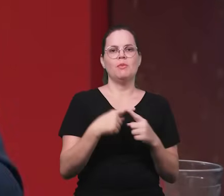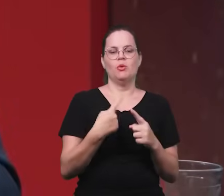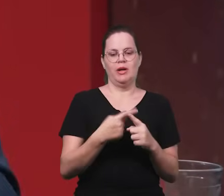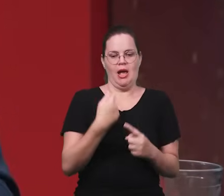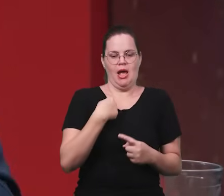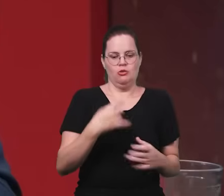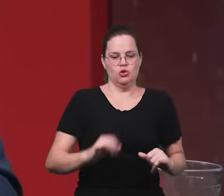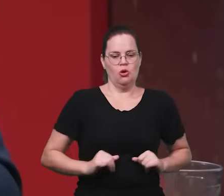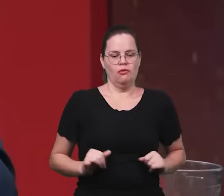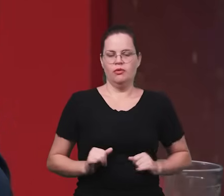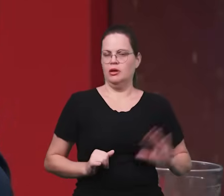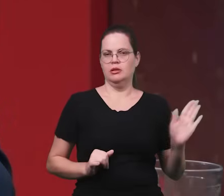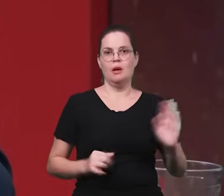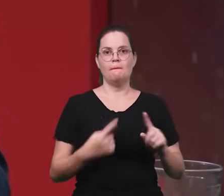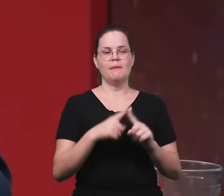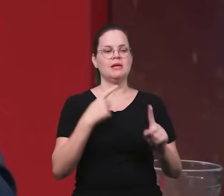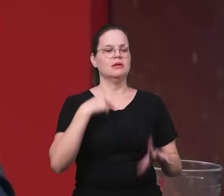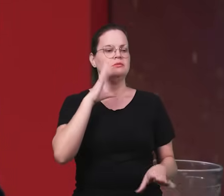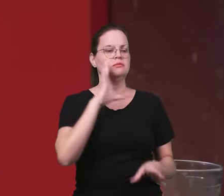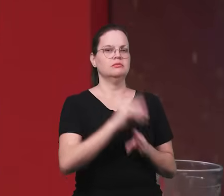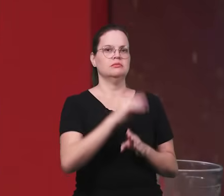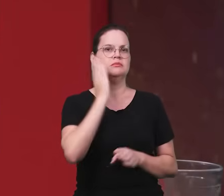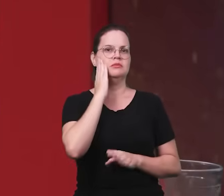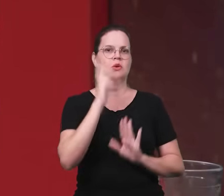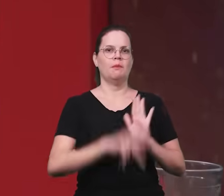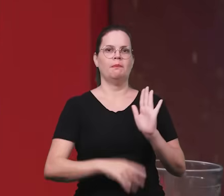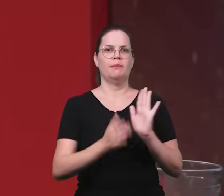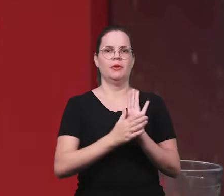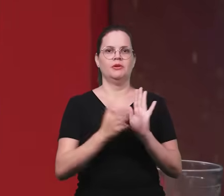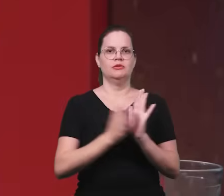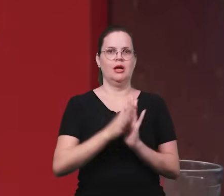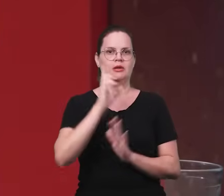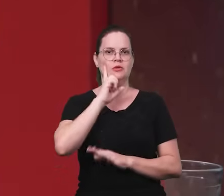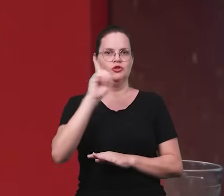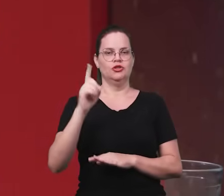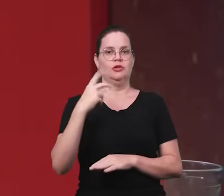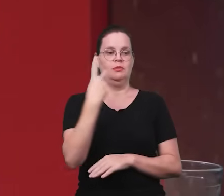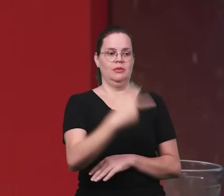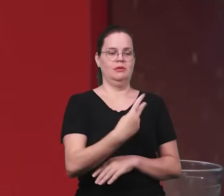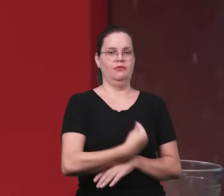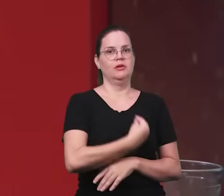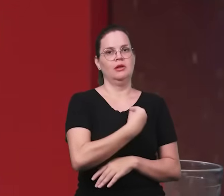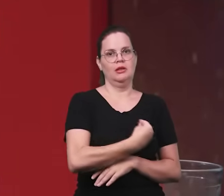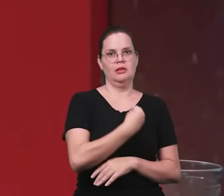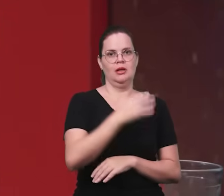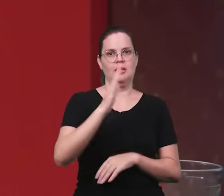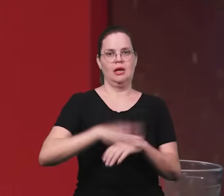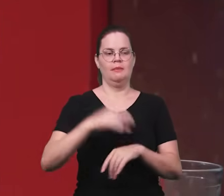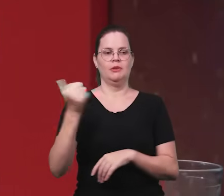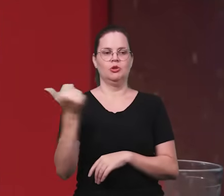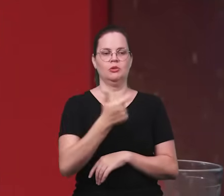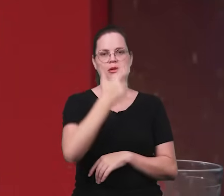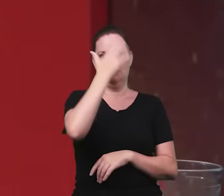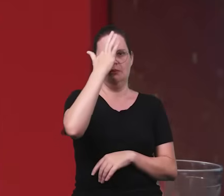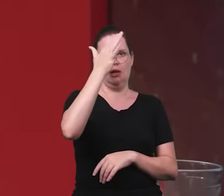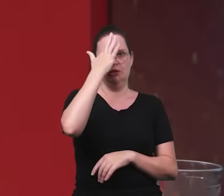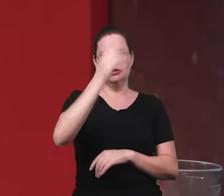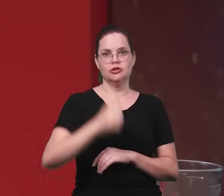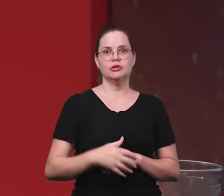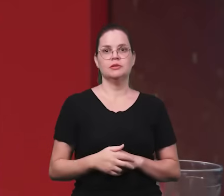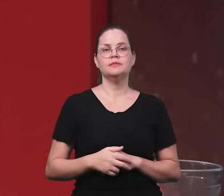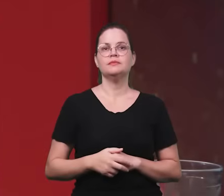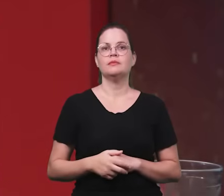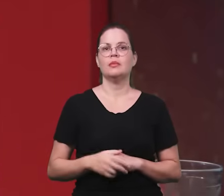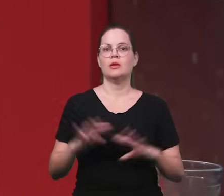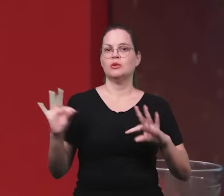mas entendeu o plano de Deus para a vida dele. Um plano muito maior do que aquilo que Deus